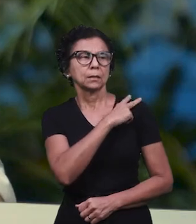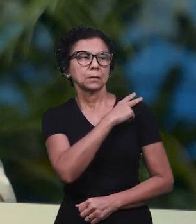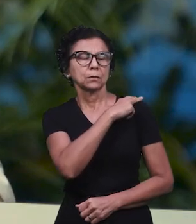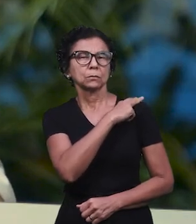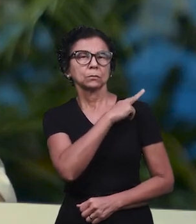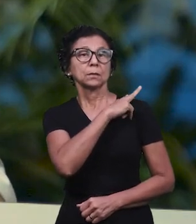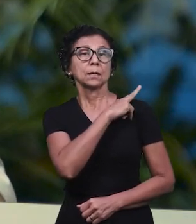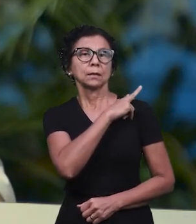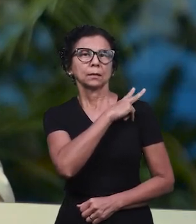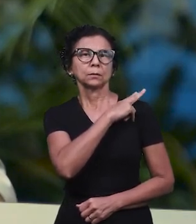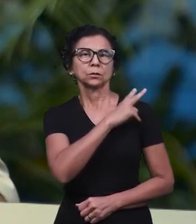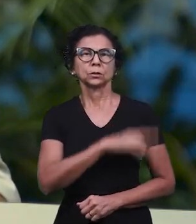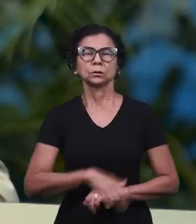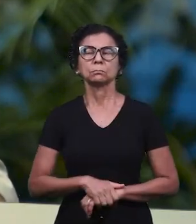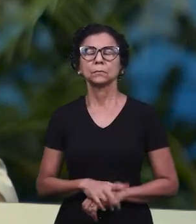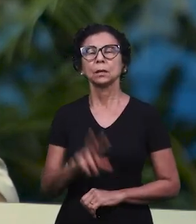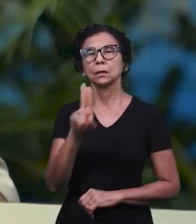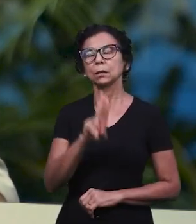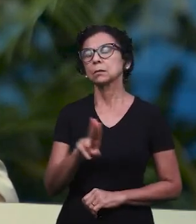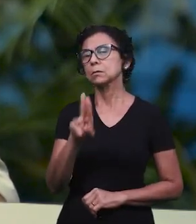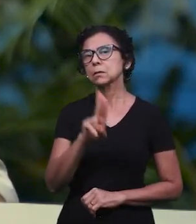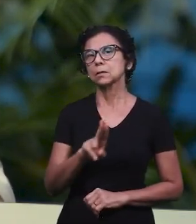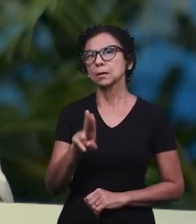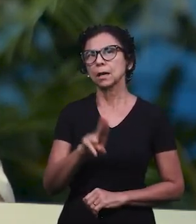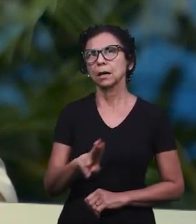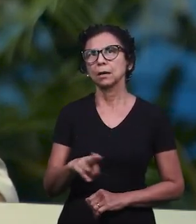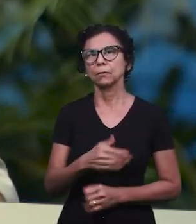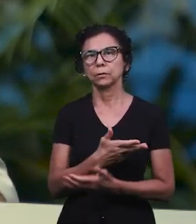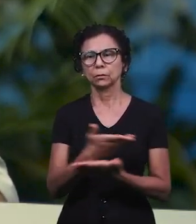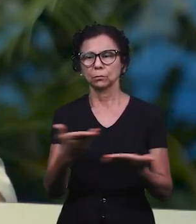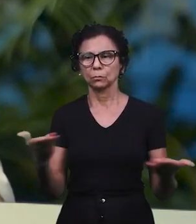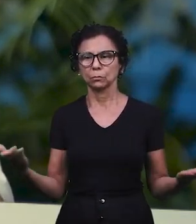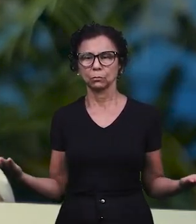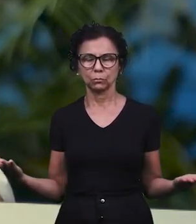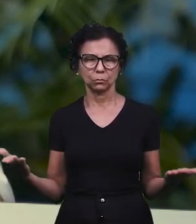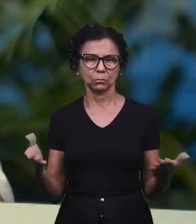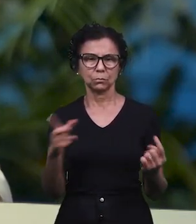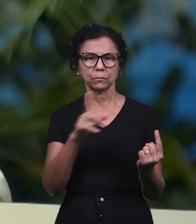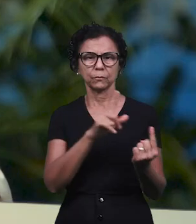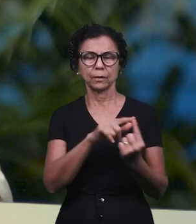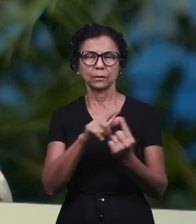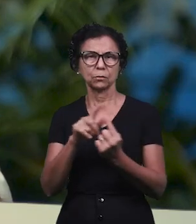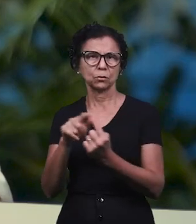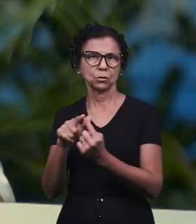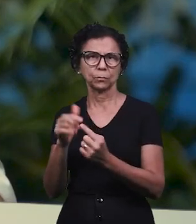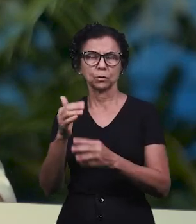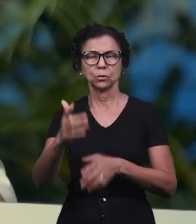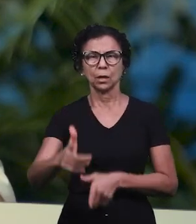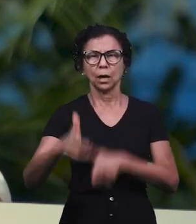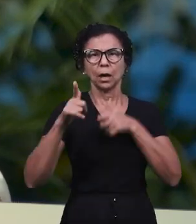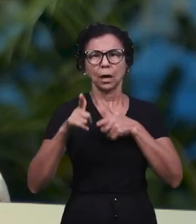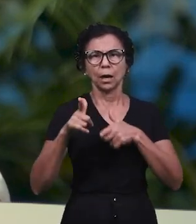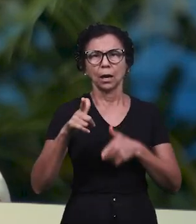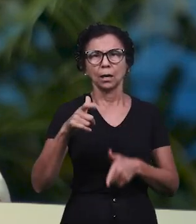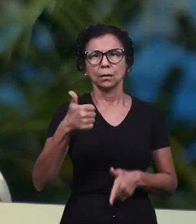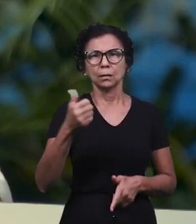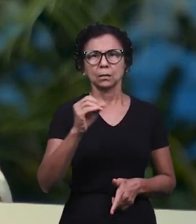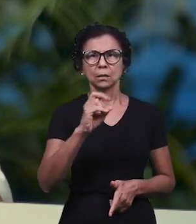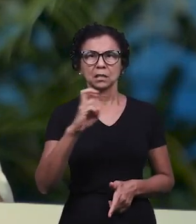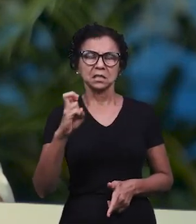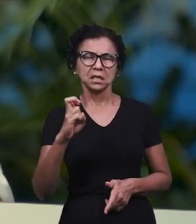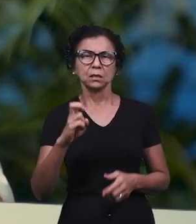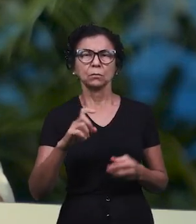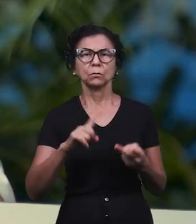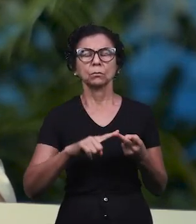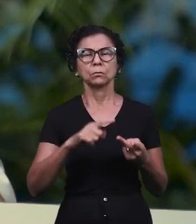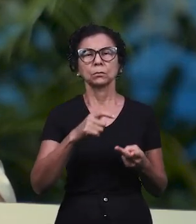era usuário daquilo que estava disponível, que era o obuseiro, 105, 155, light gun, Otto Melara.